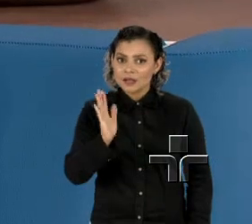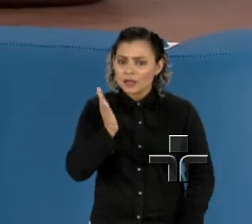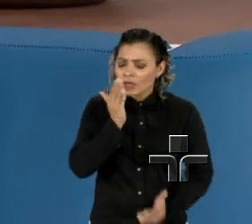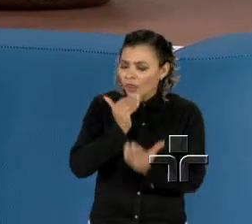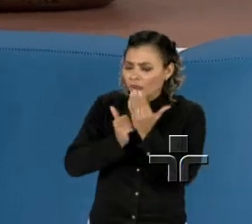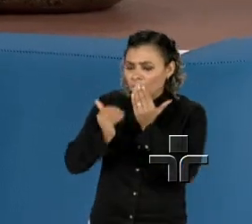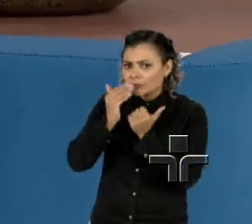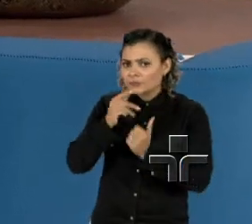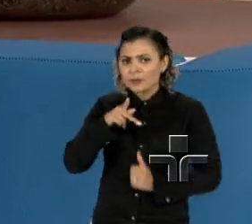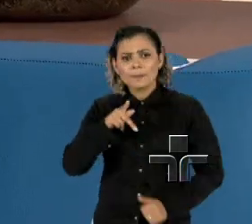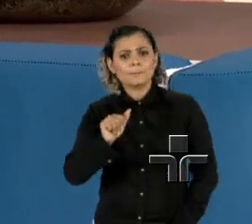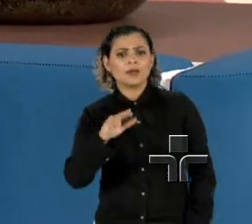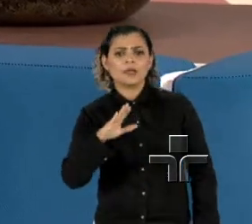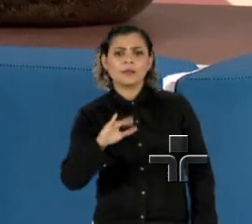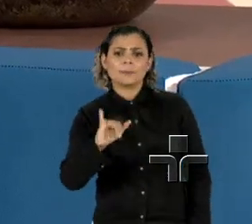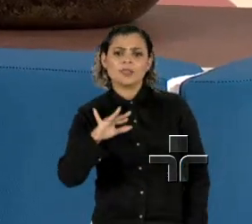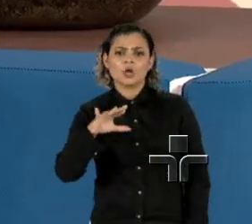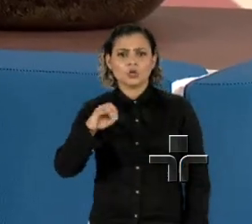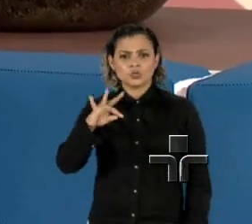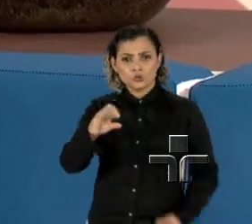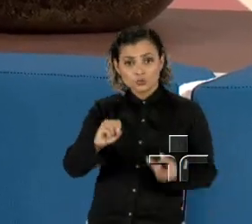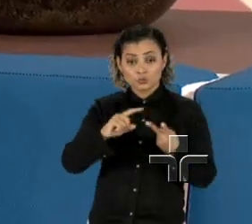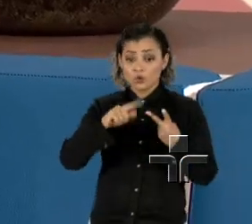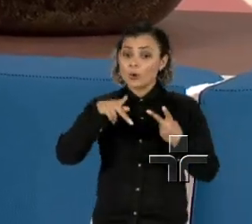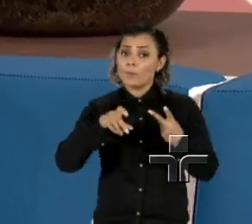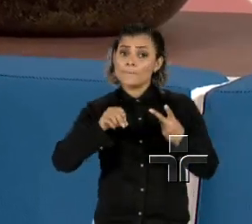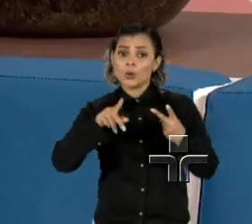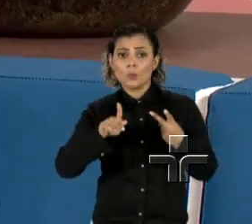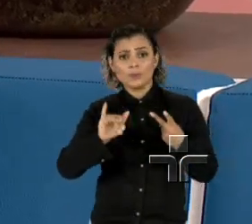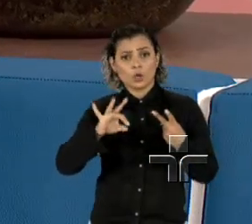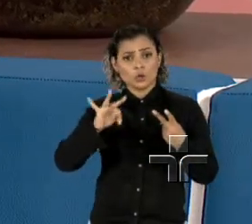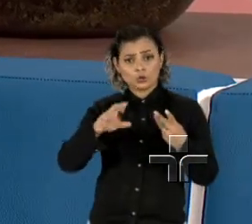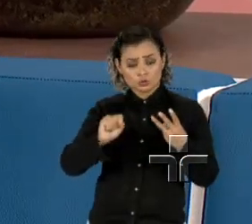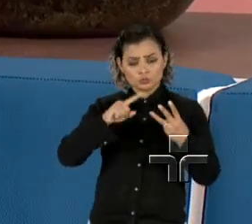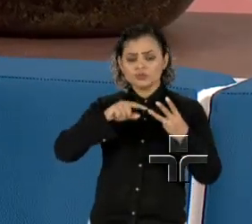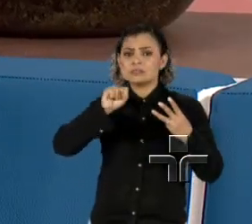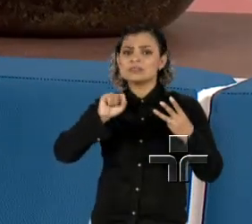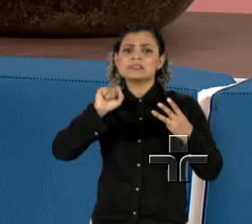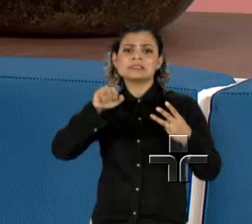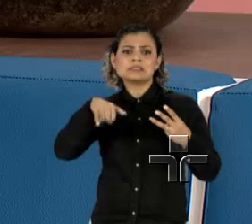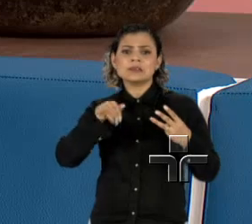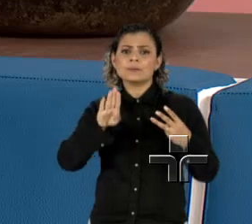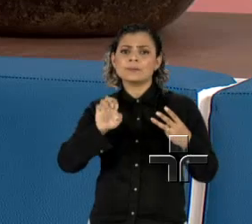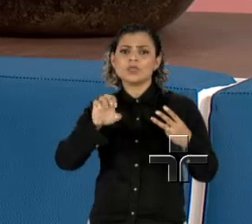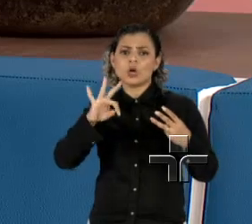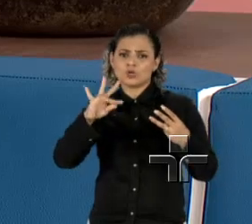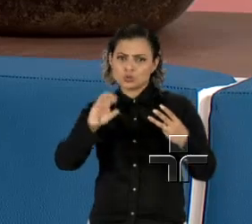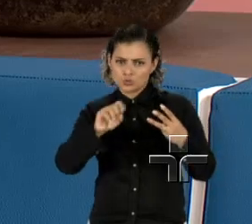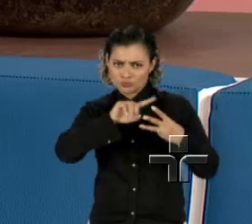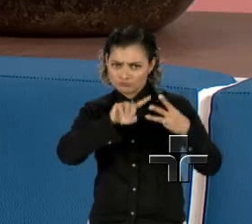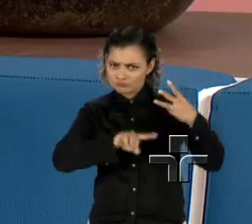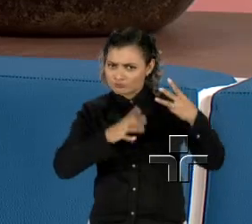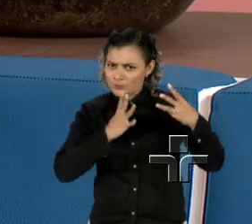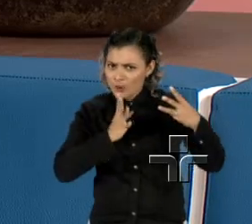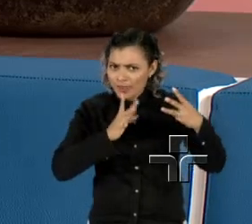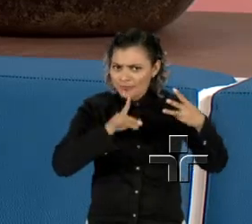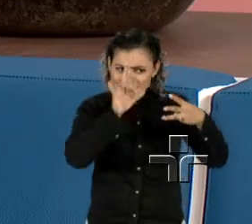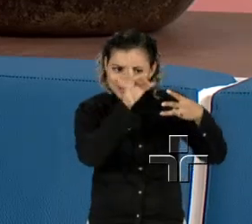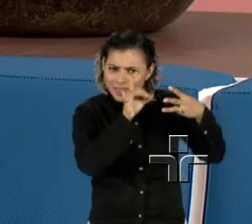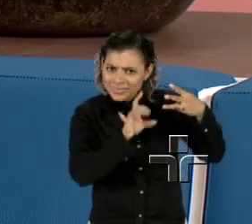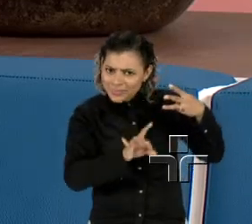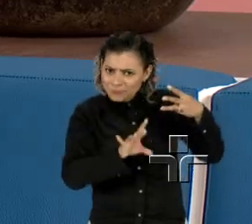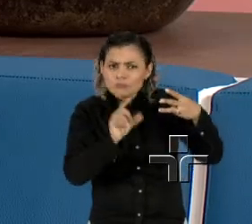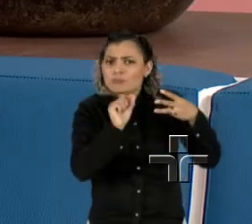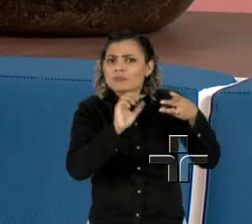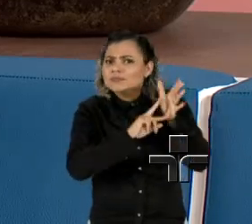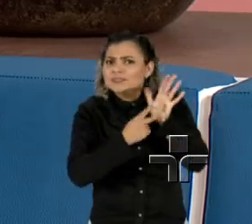alimentos prebióticos, probióticos e simbióticos. Você sabe o que quer dizer cada um deles e para que